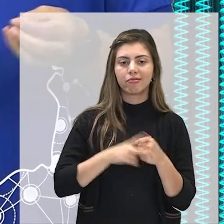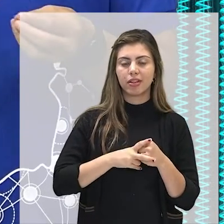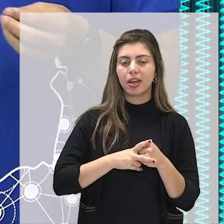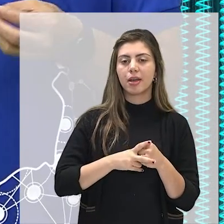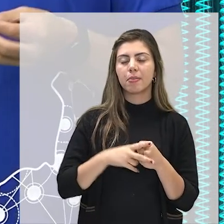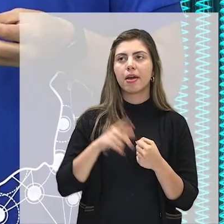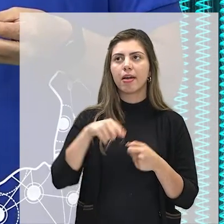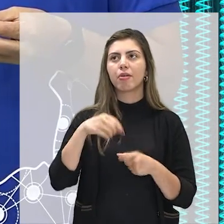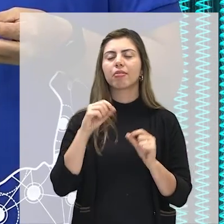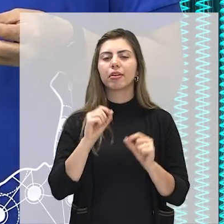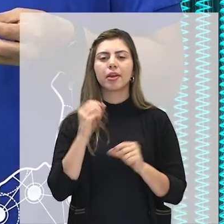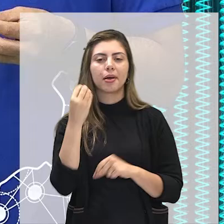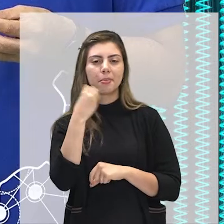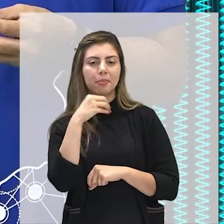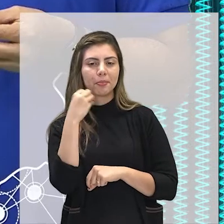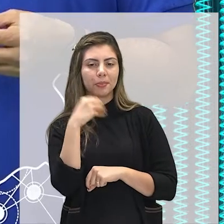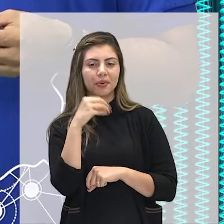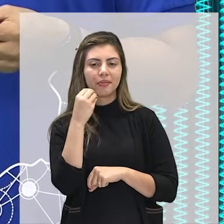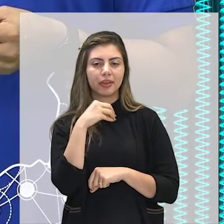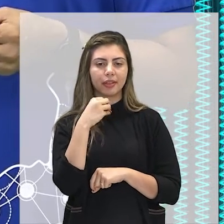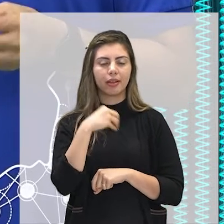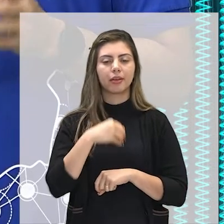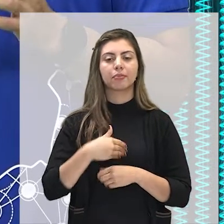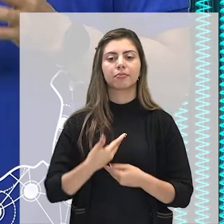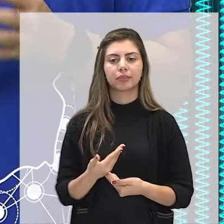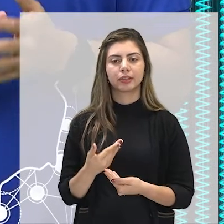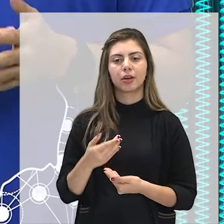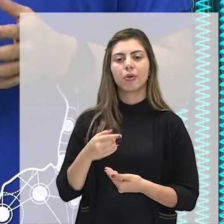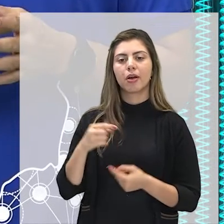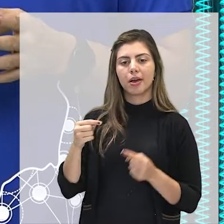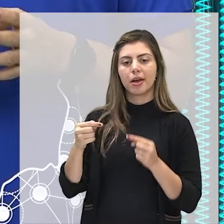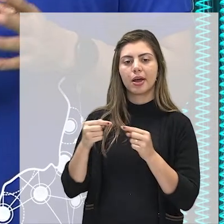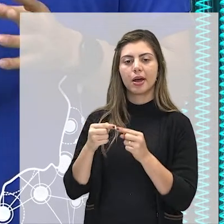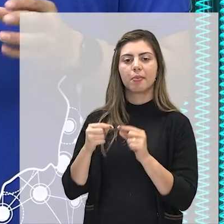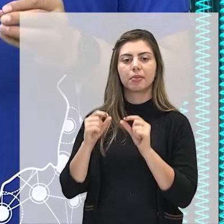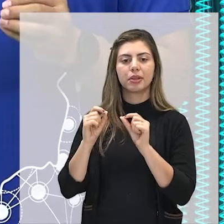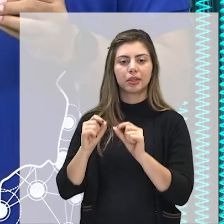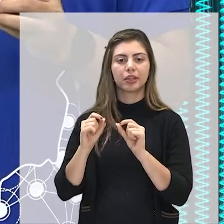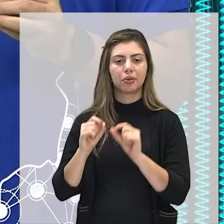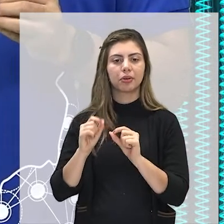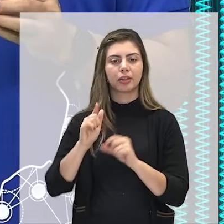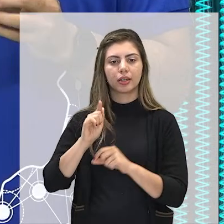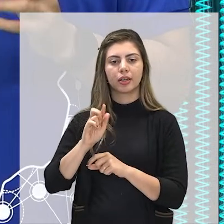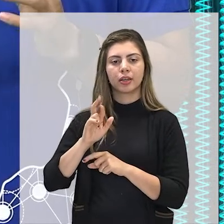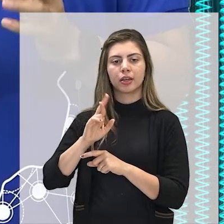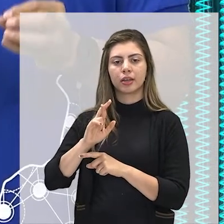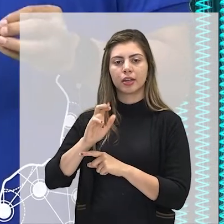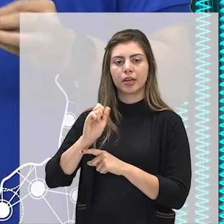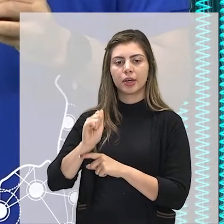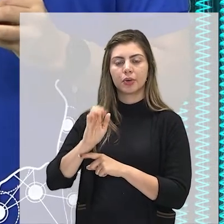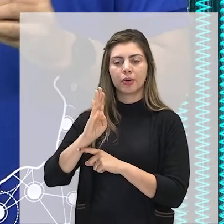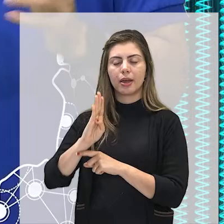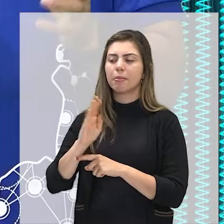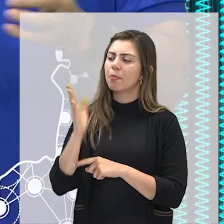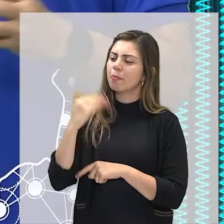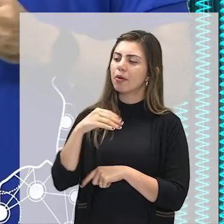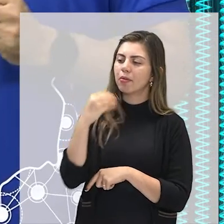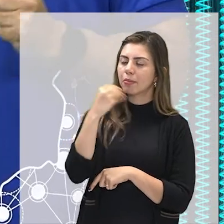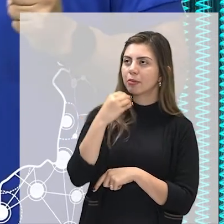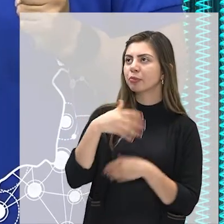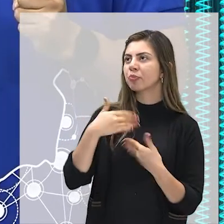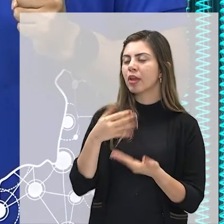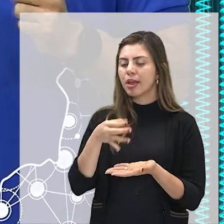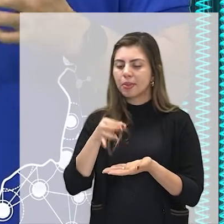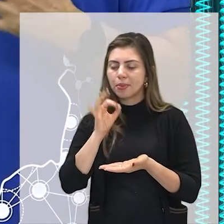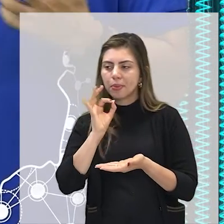o momento, aproveitar a situação, tá? Nesse caso aqui, grab quer dizer vamos aproveitar, vamos tomar, vamos